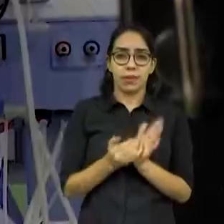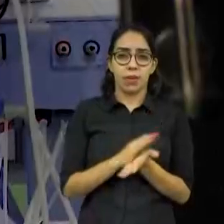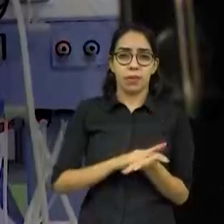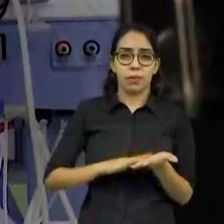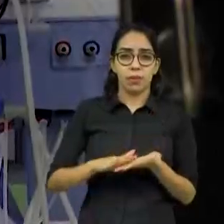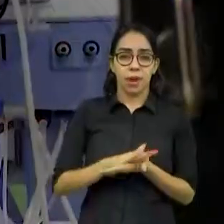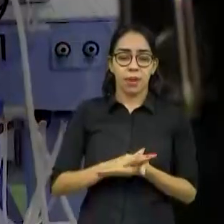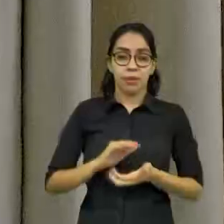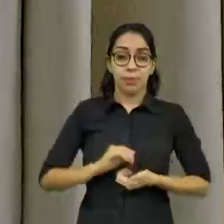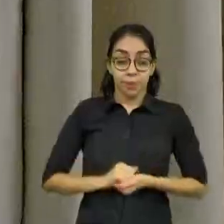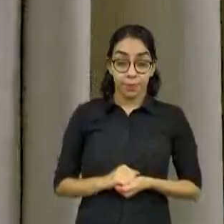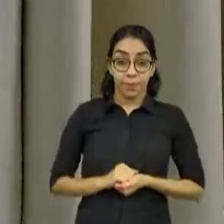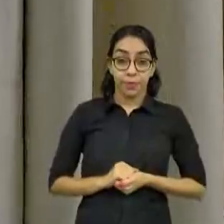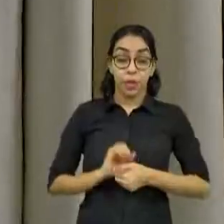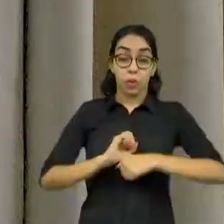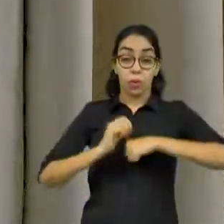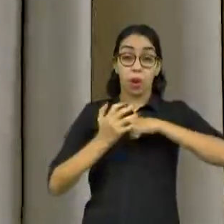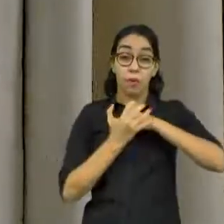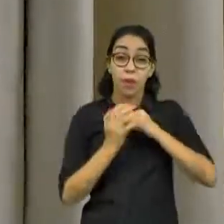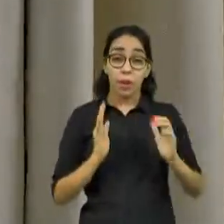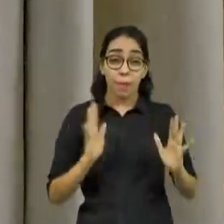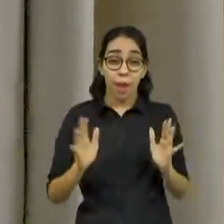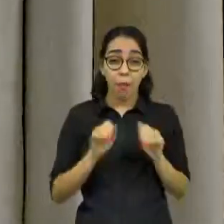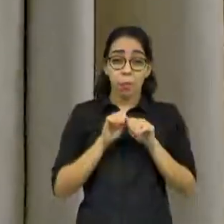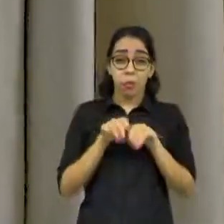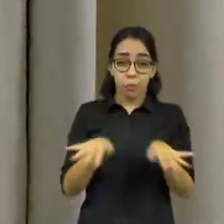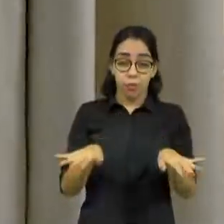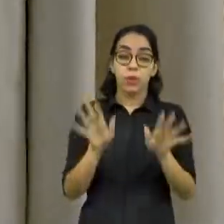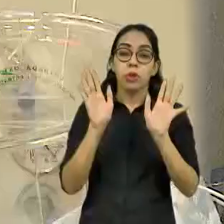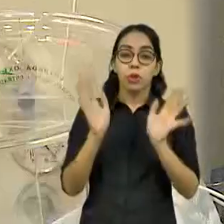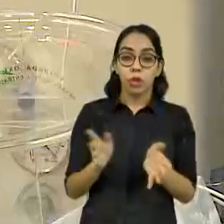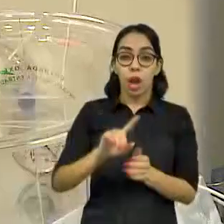o início da pandemia, o Ceará já confirmou